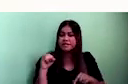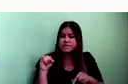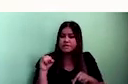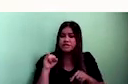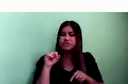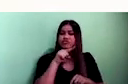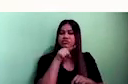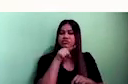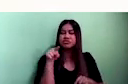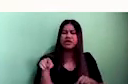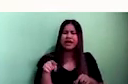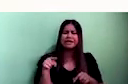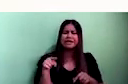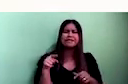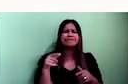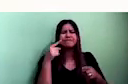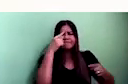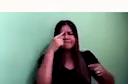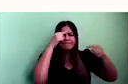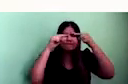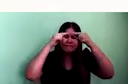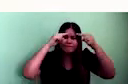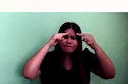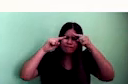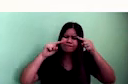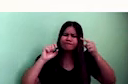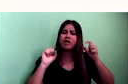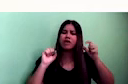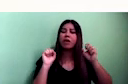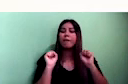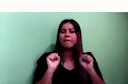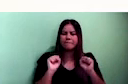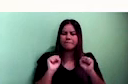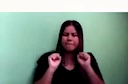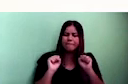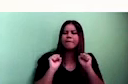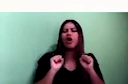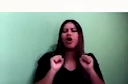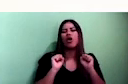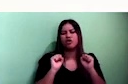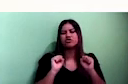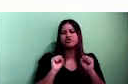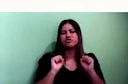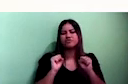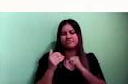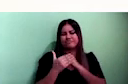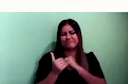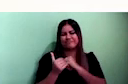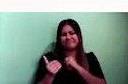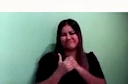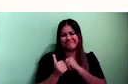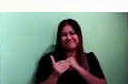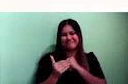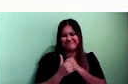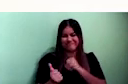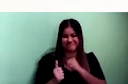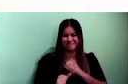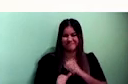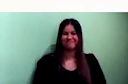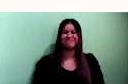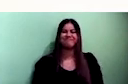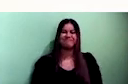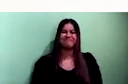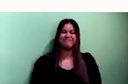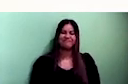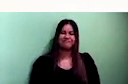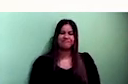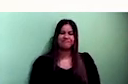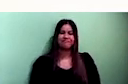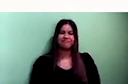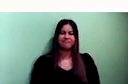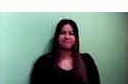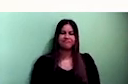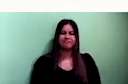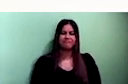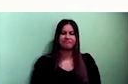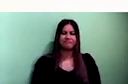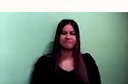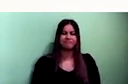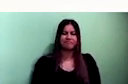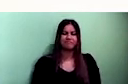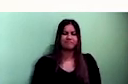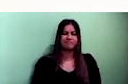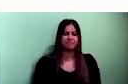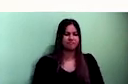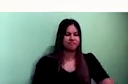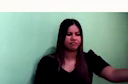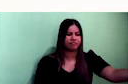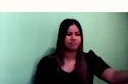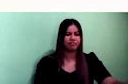que a gente responde também. Eu sei que a maior dúvida sempre chega nesse slide quando eu passo, né? Então, aqui eu trouxe para vocês